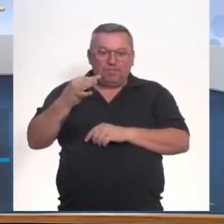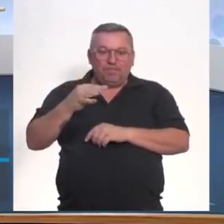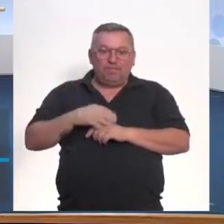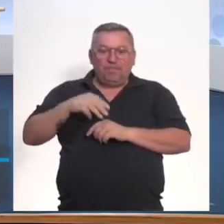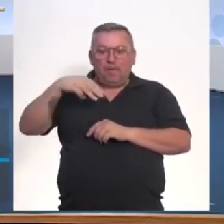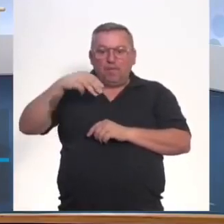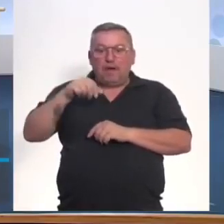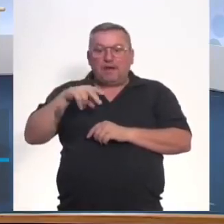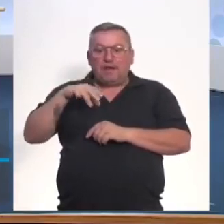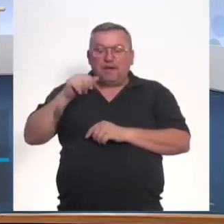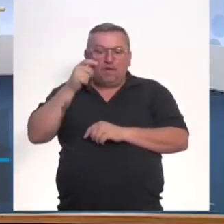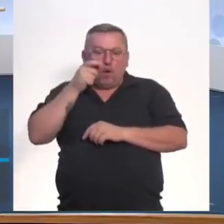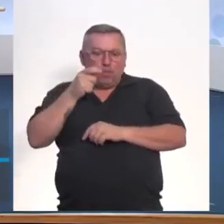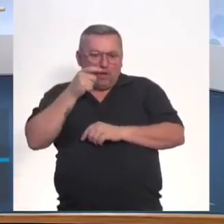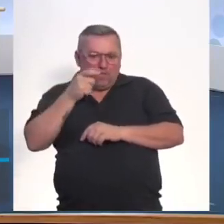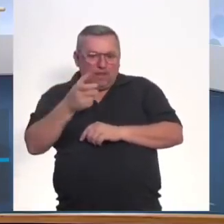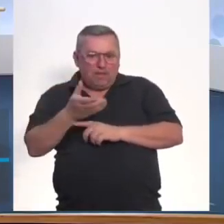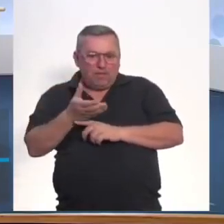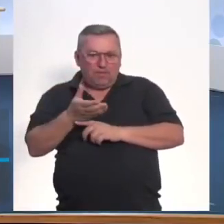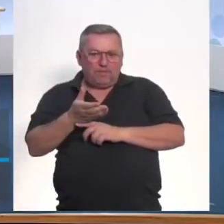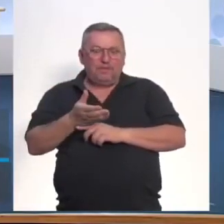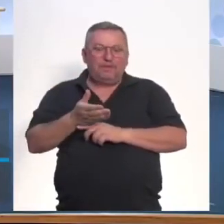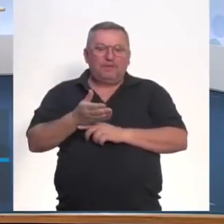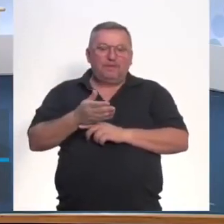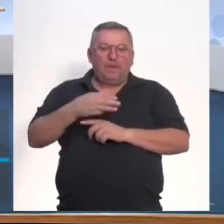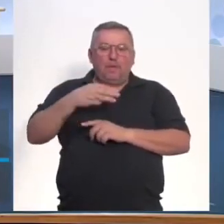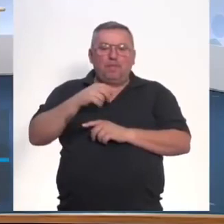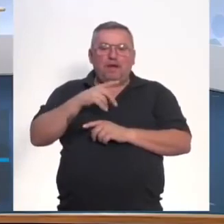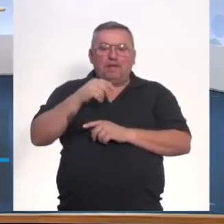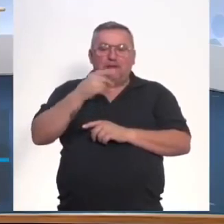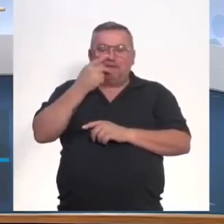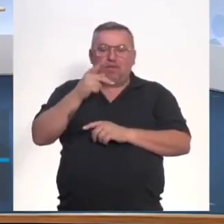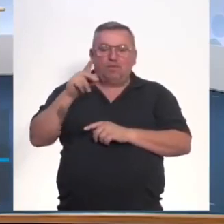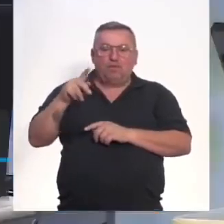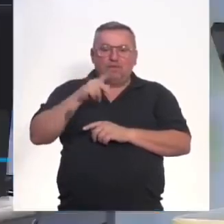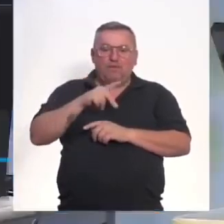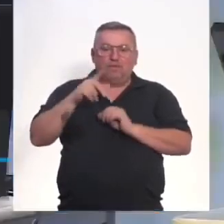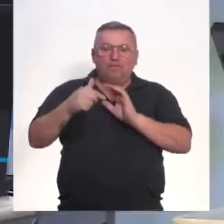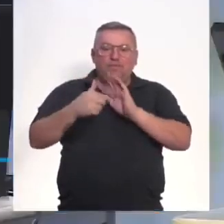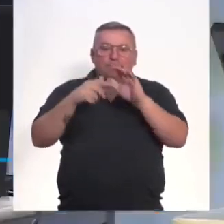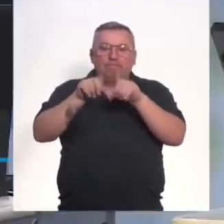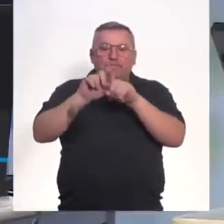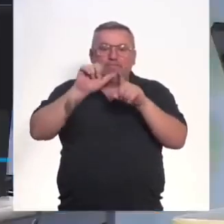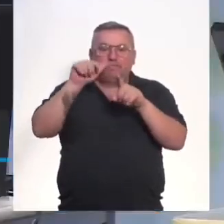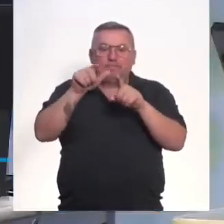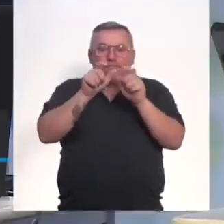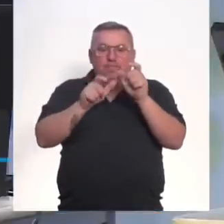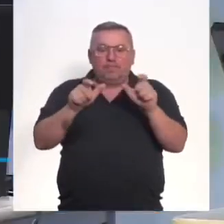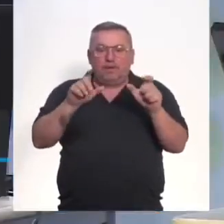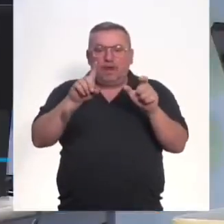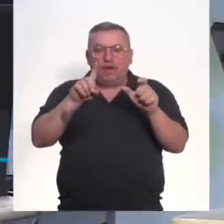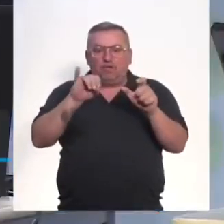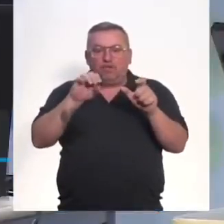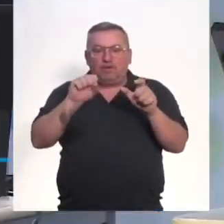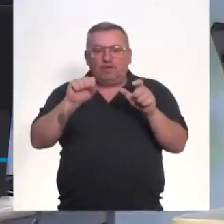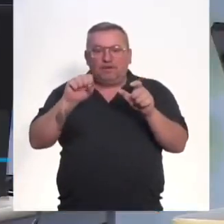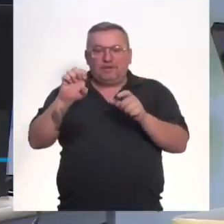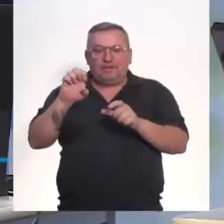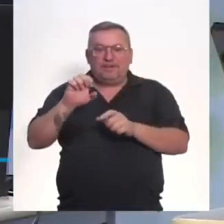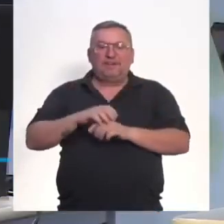também, observador. Aí o Marcelo tá colocando, o narrador aparece também depois da palavra disse.